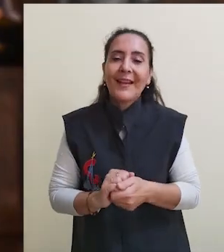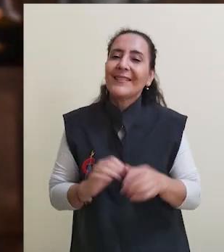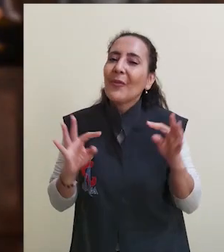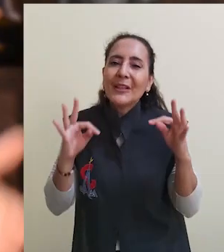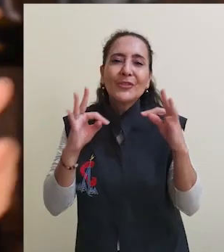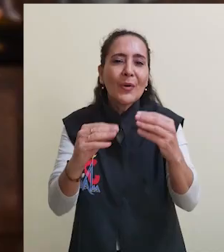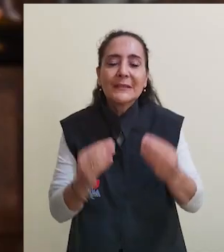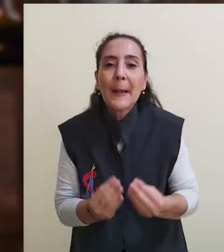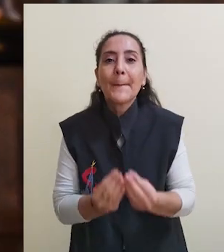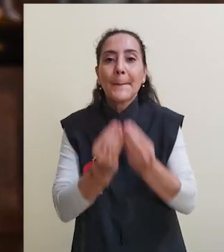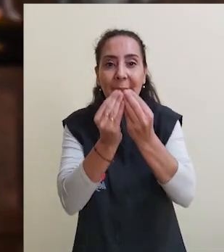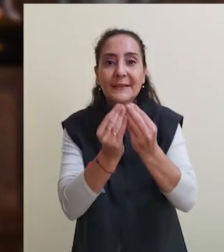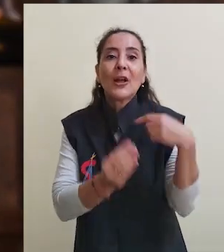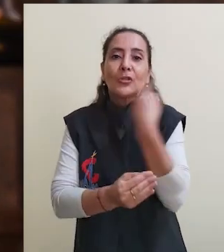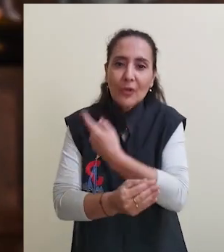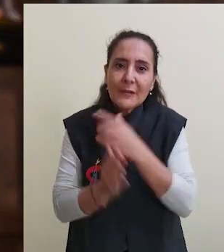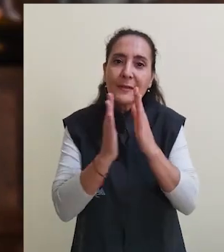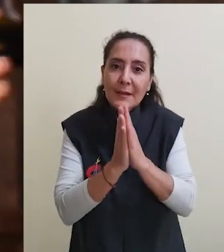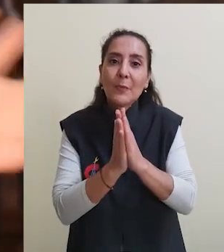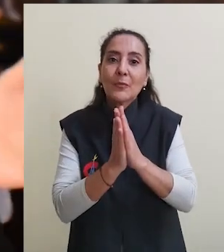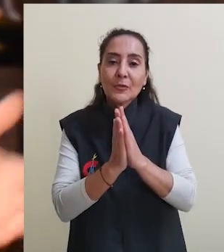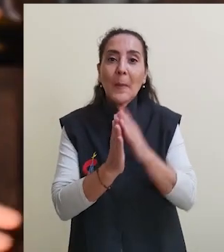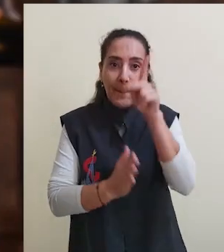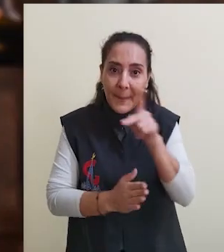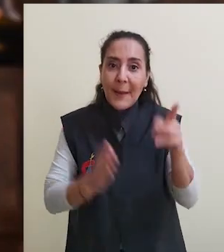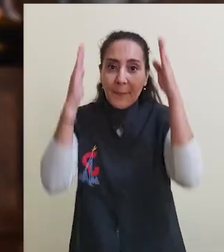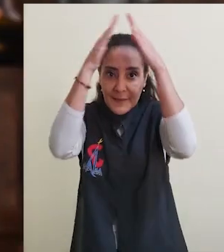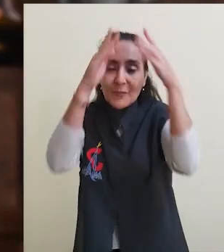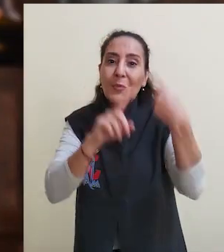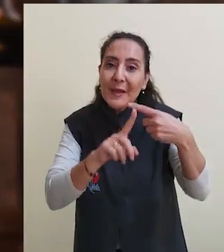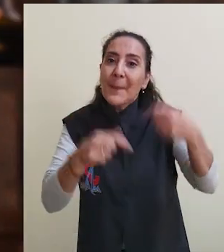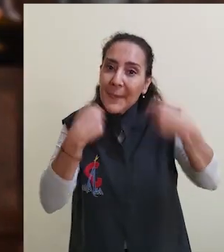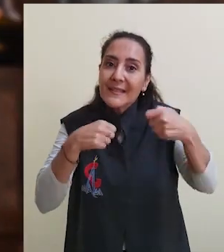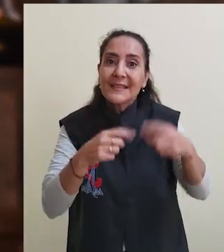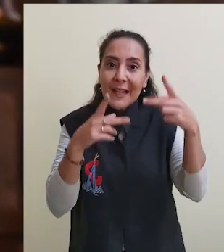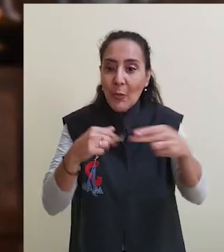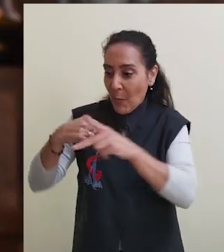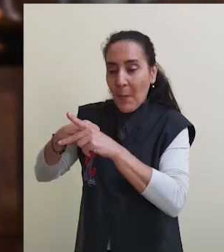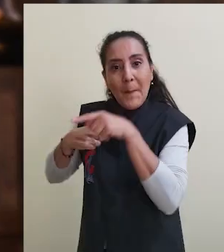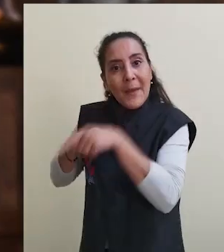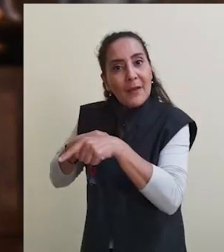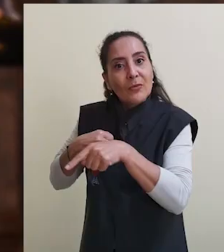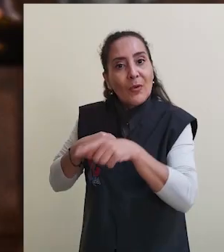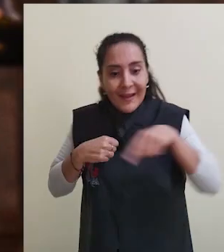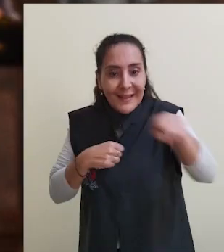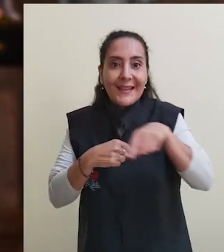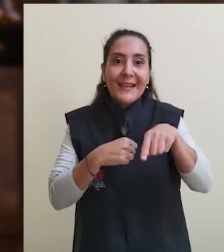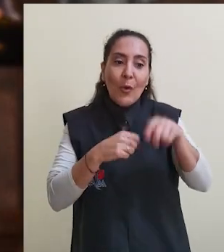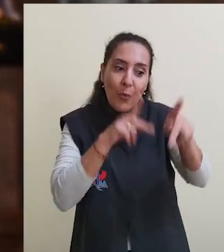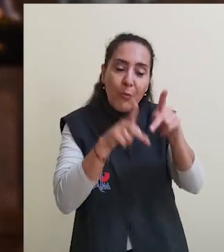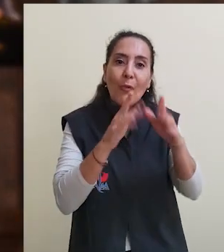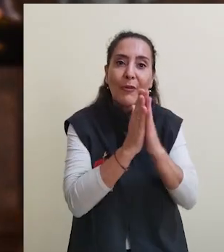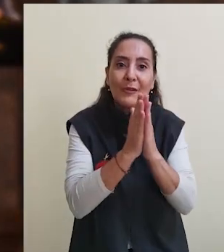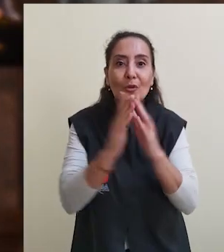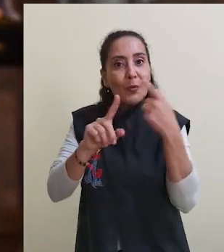Por isso que em toda Santa Missa a gente reza pelo Papa e pelos bispos, né? Mas olha que lindo. Olha que lindo. A